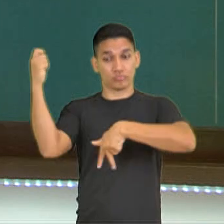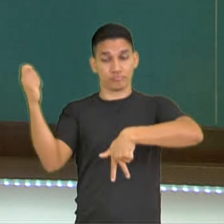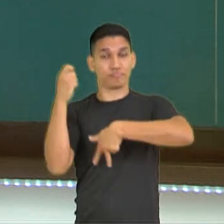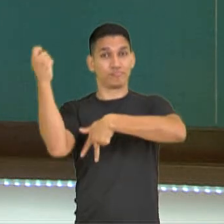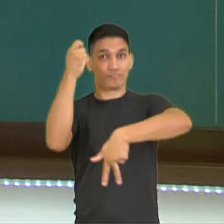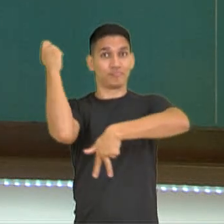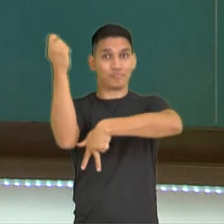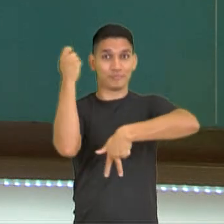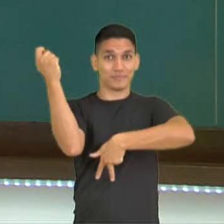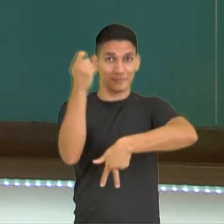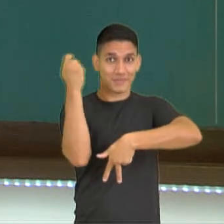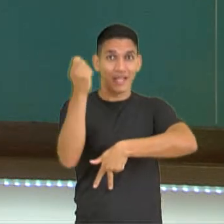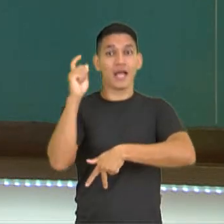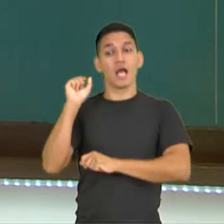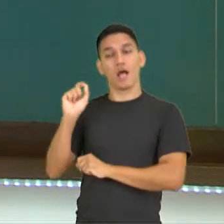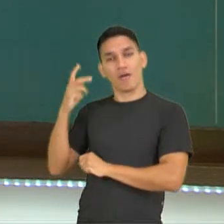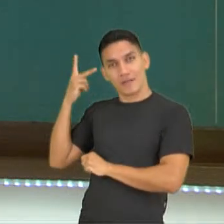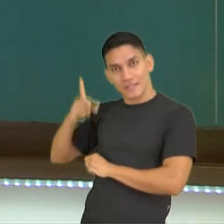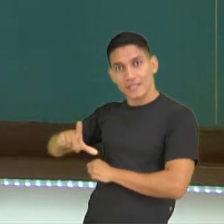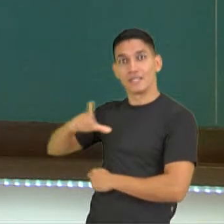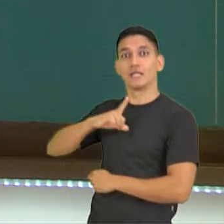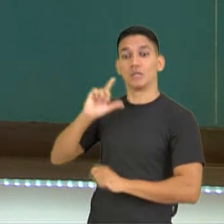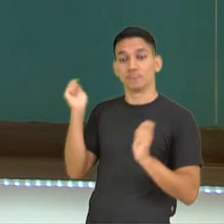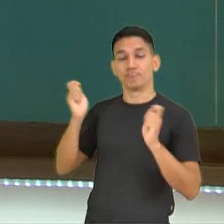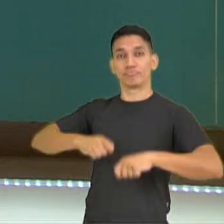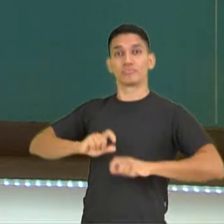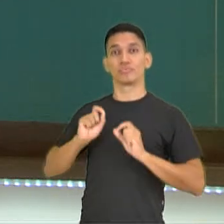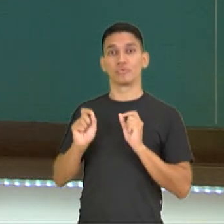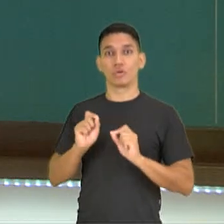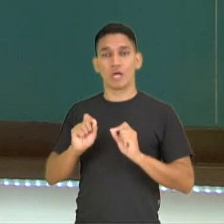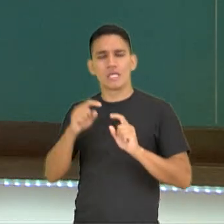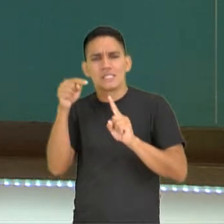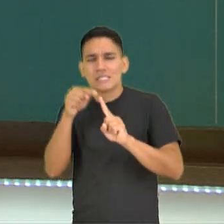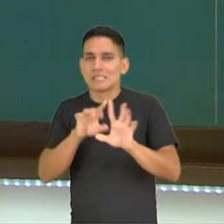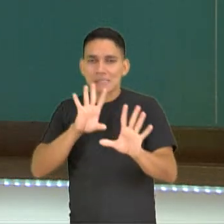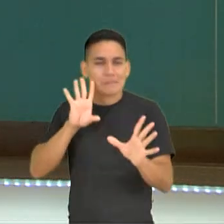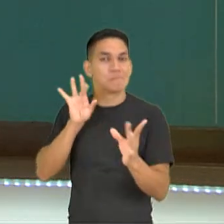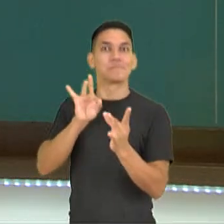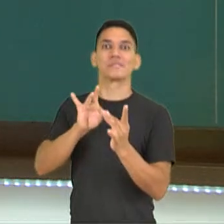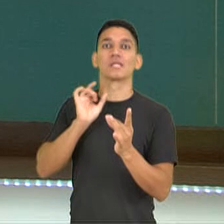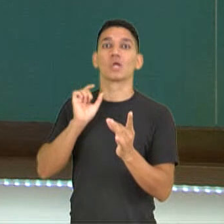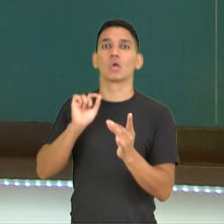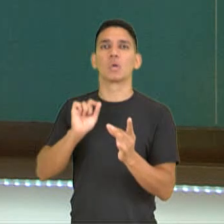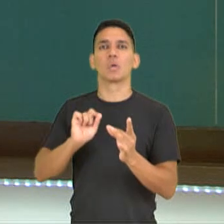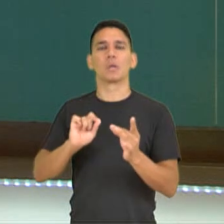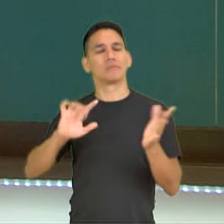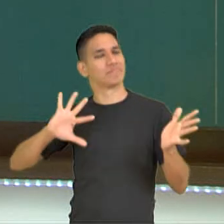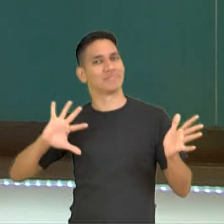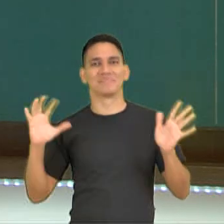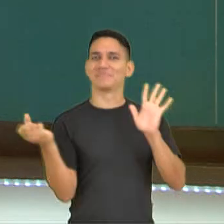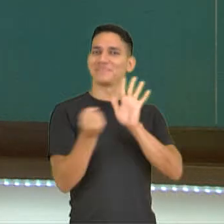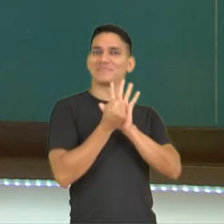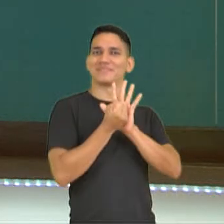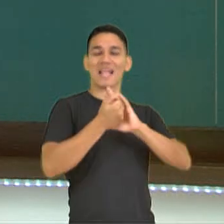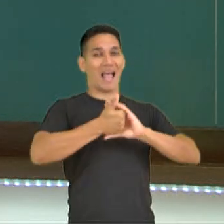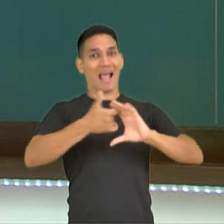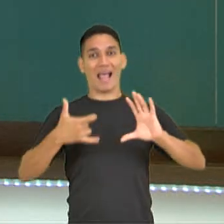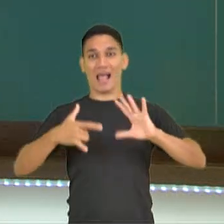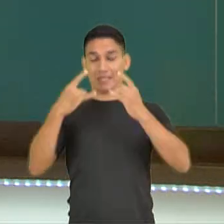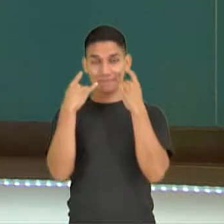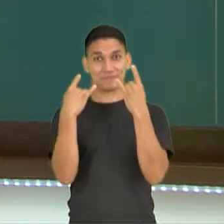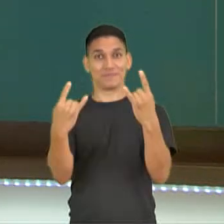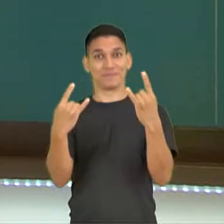as danças de salão gaúcha, elas têm esse traje típico, que ele é muito marcante e muito